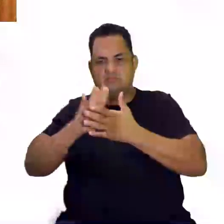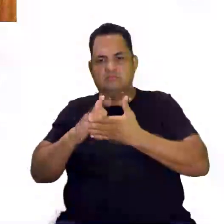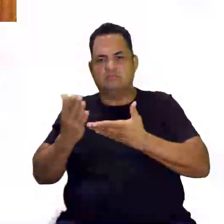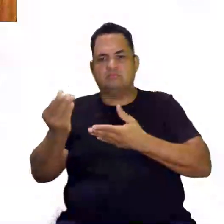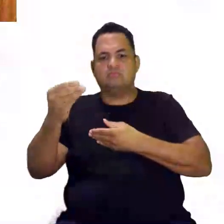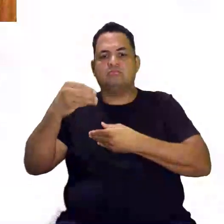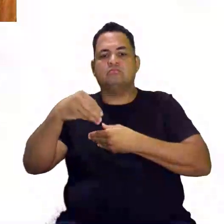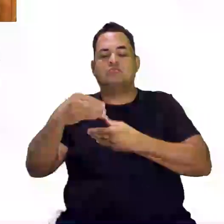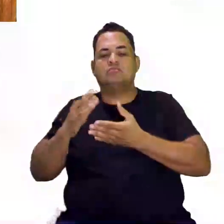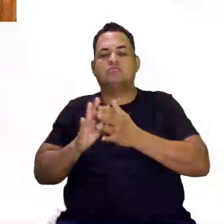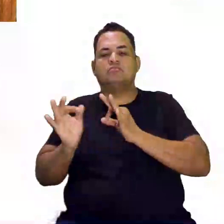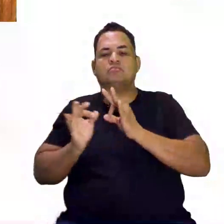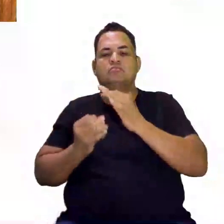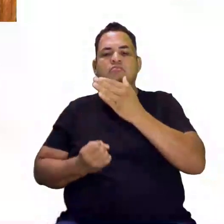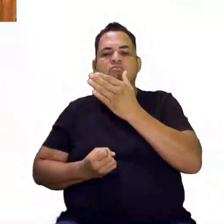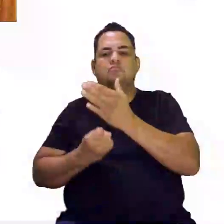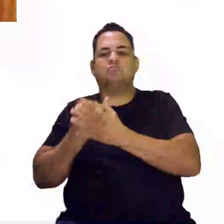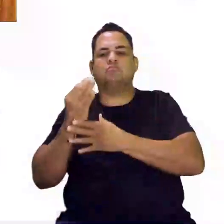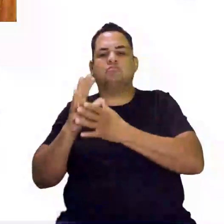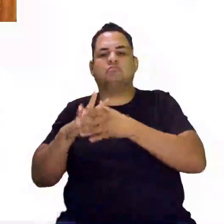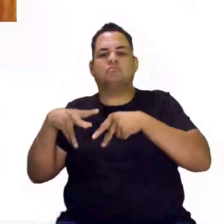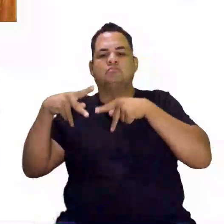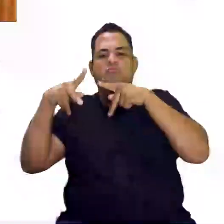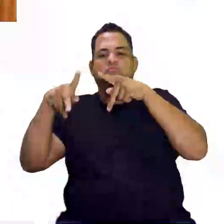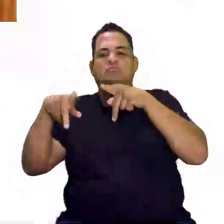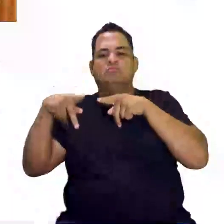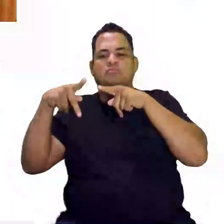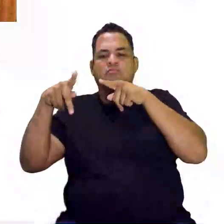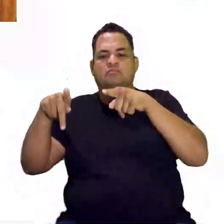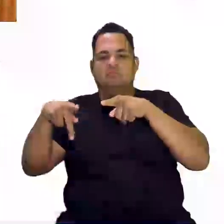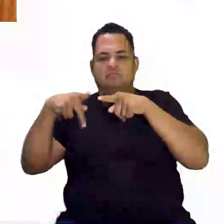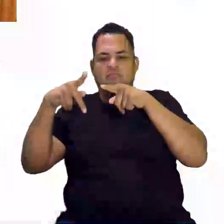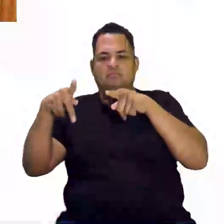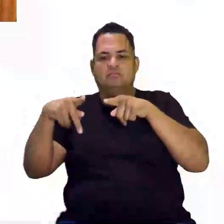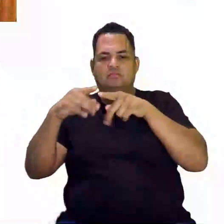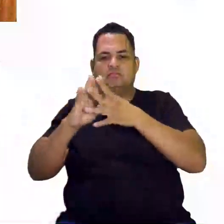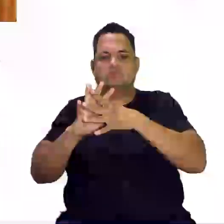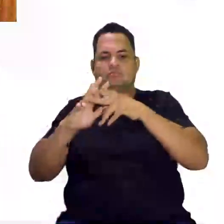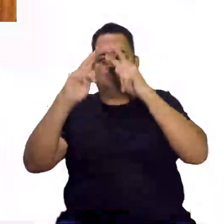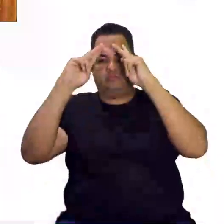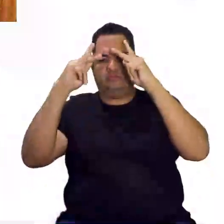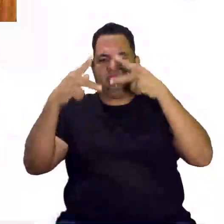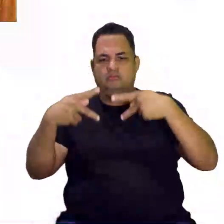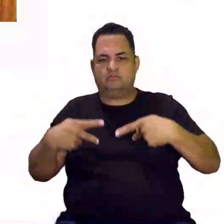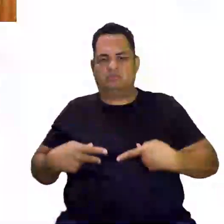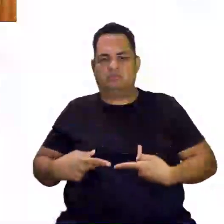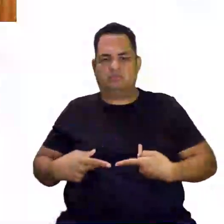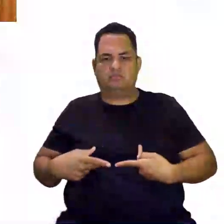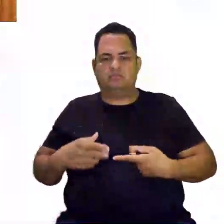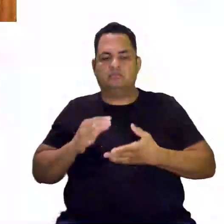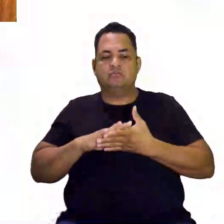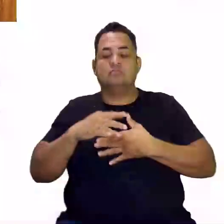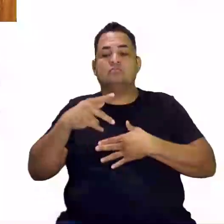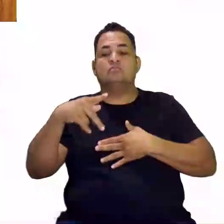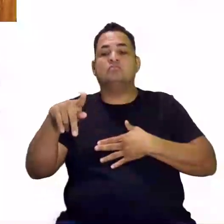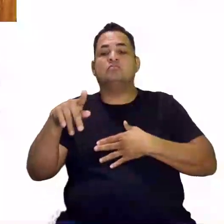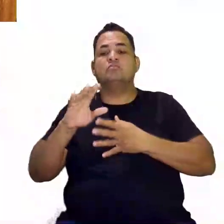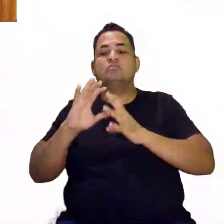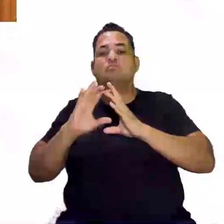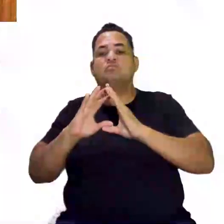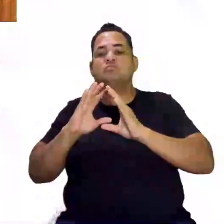fazer referência ao surgimento das civilizações humanas e a